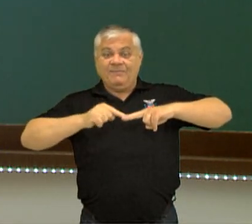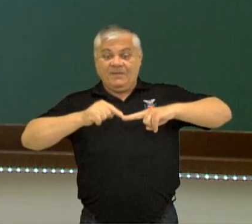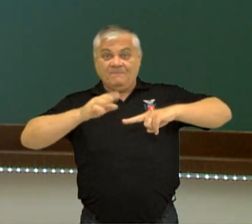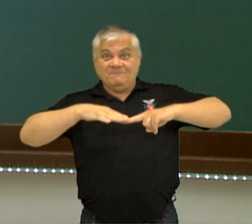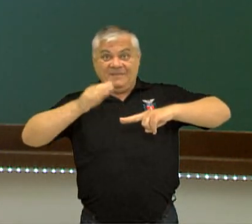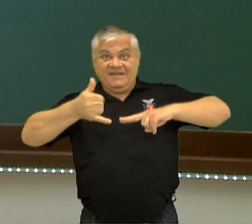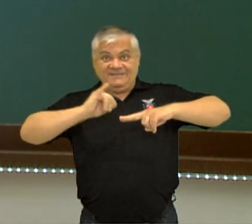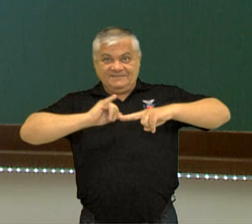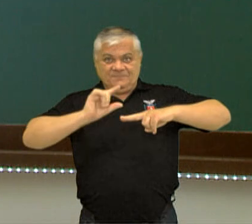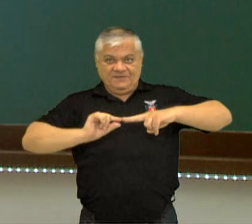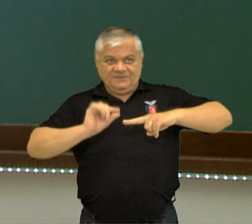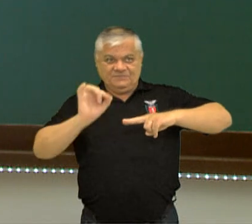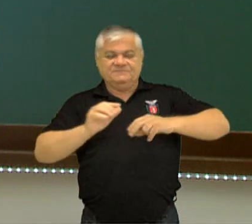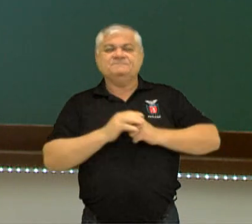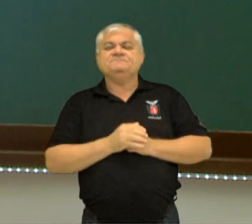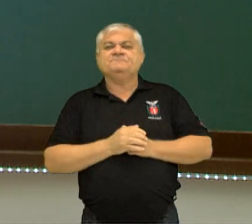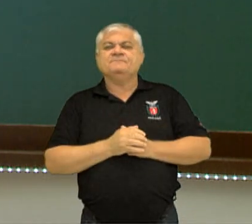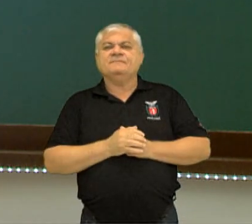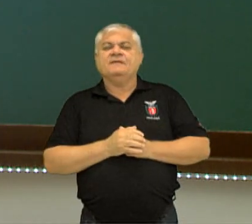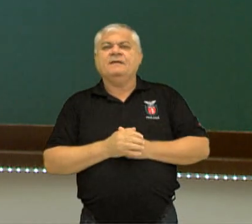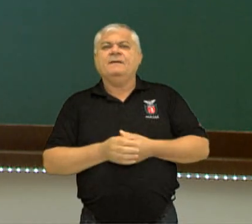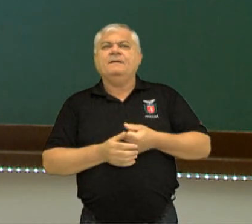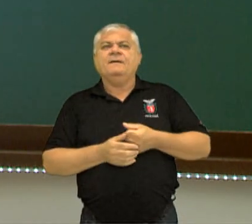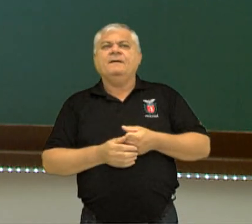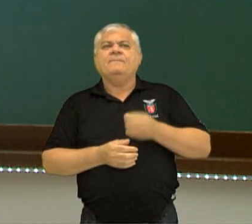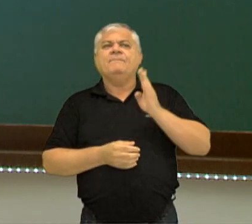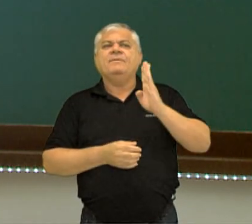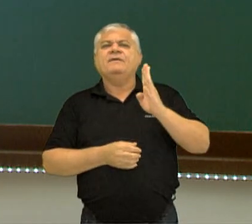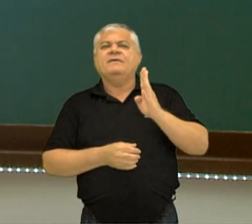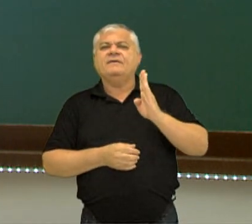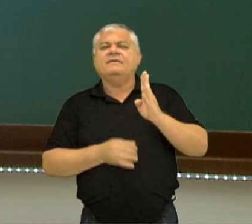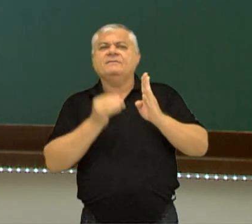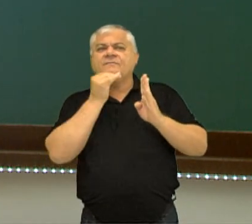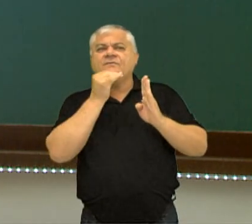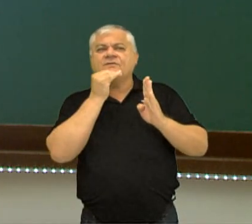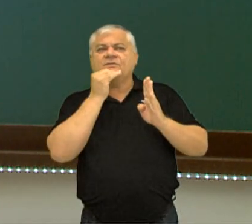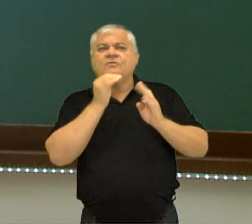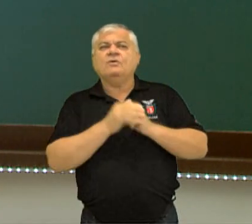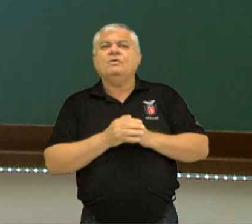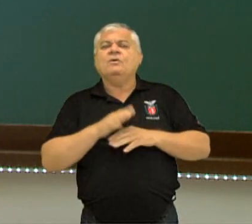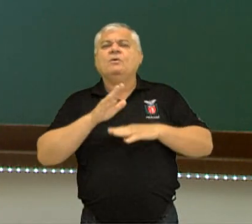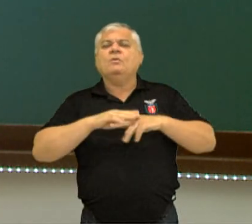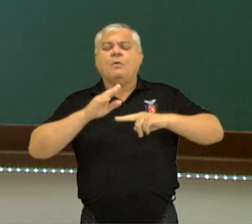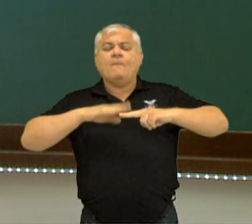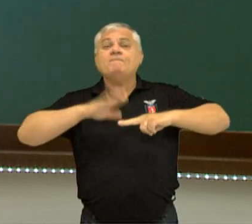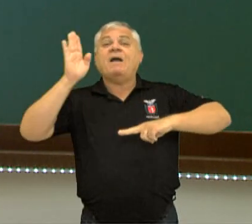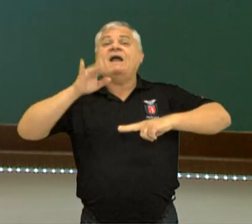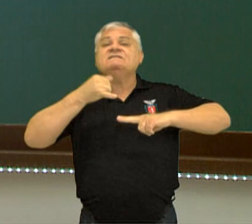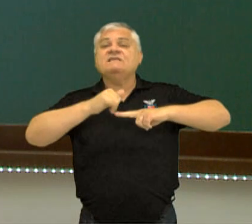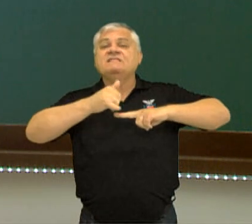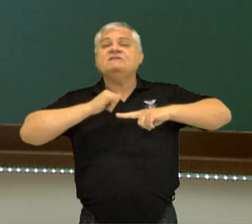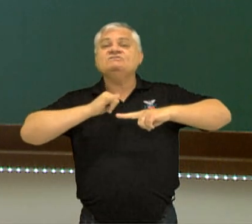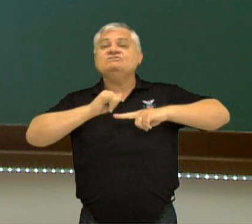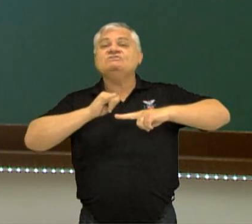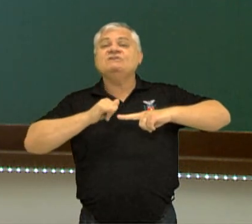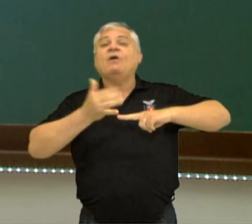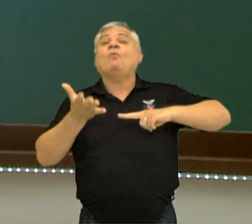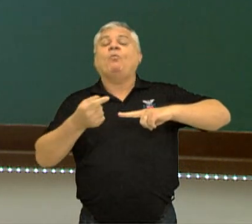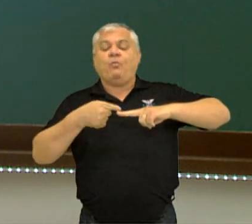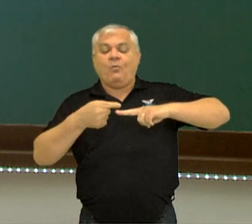Celsius. Beleza? E a letra B. Qual corpo tem maior energia interna?